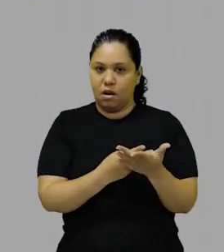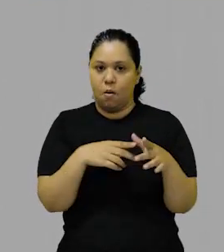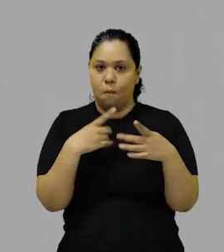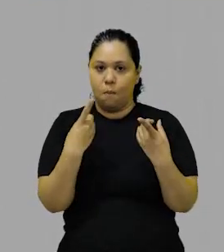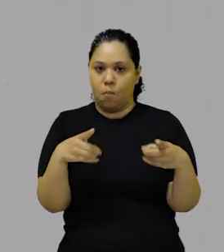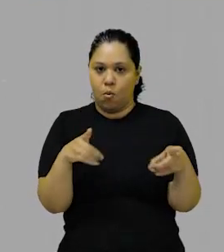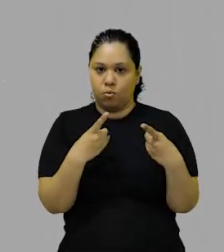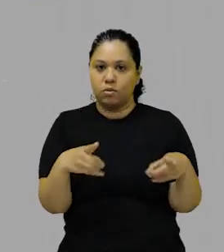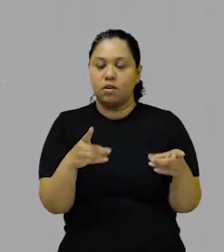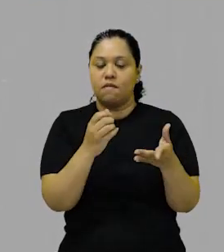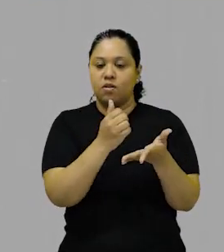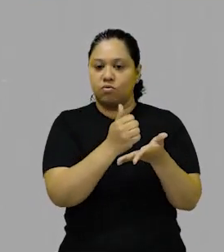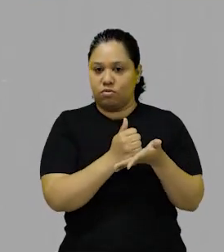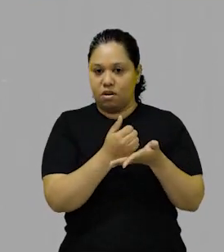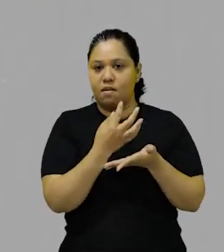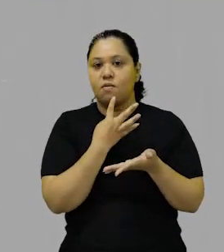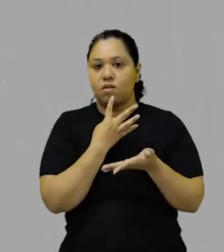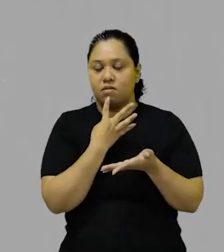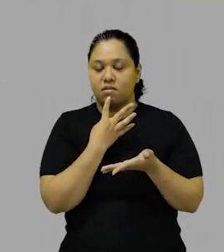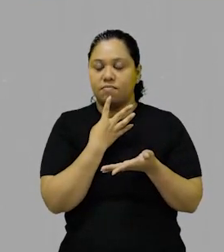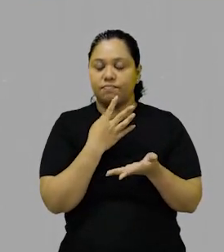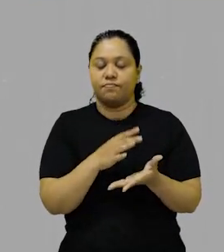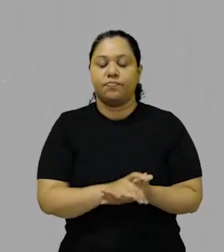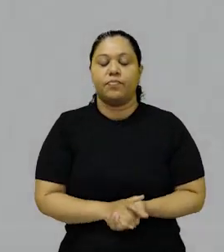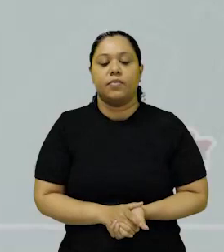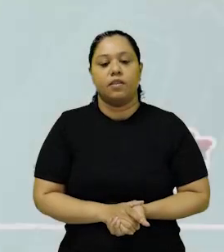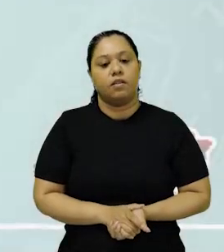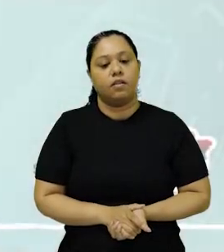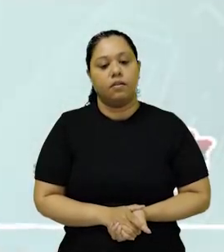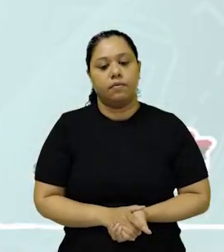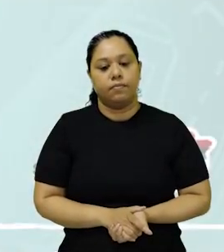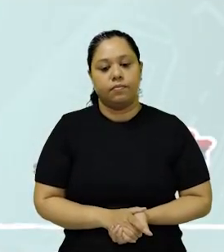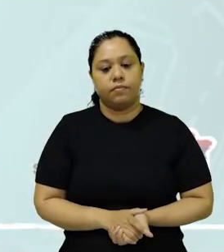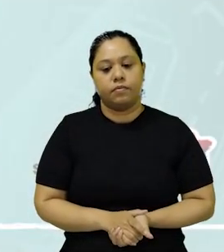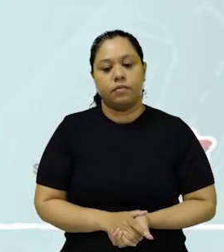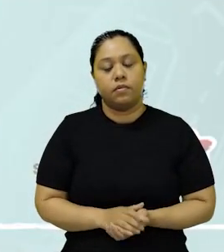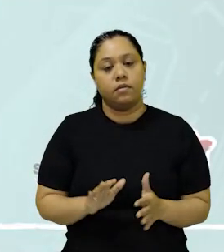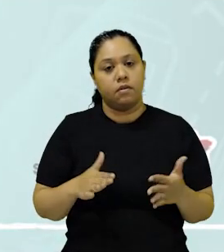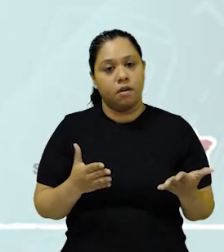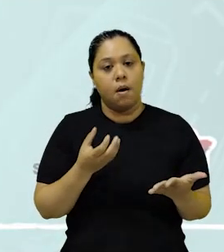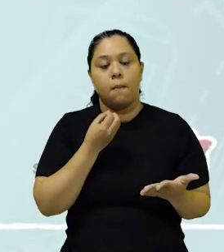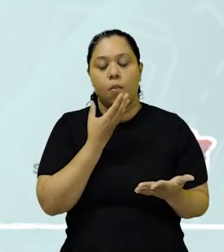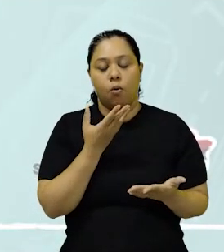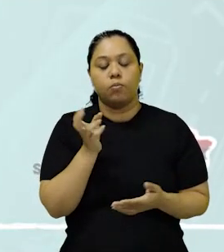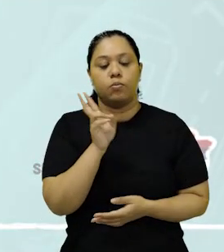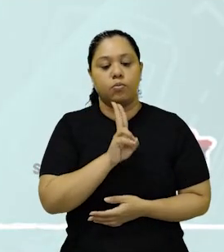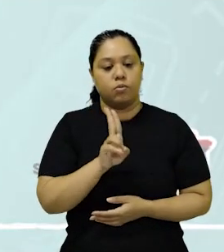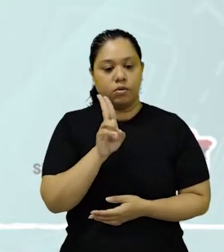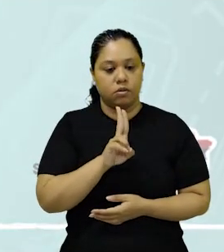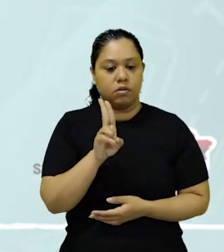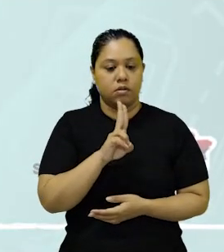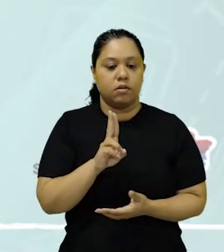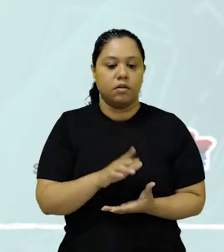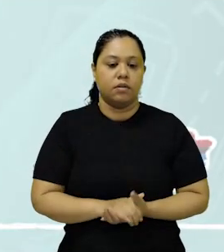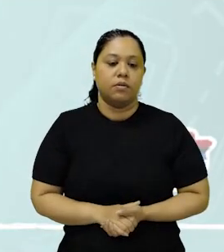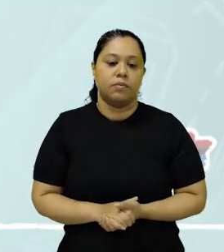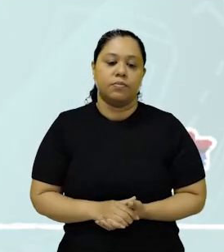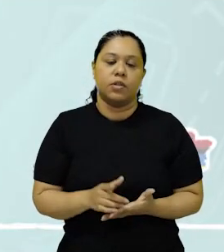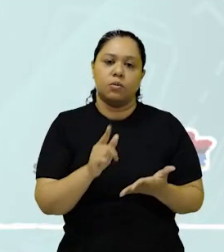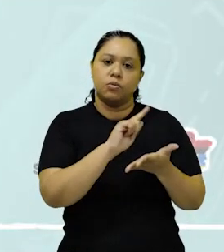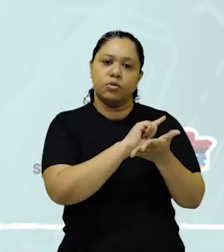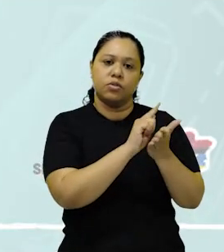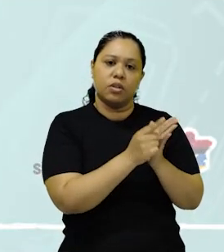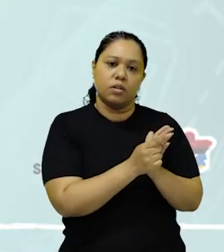vai te ajudar a conhecer outras palavras, tá bom? Então, é um recurso bastante utilizado. Quando se fala dos